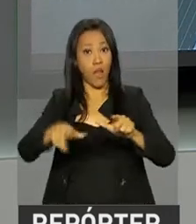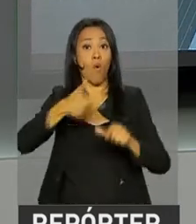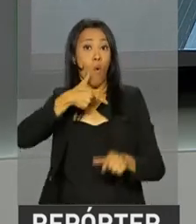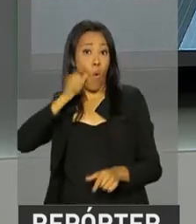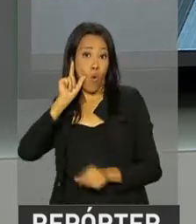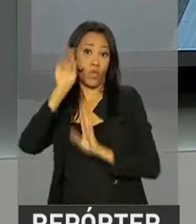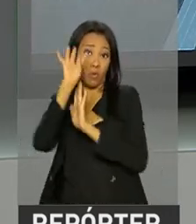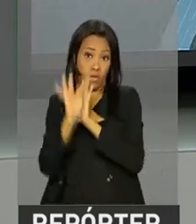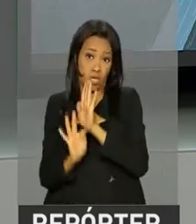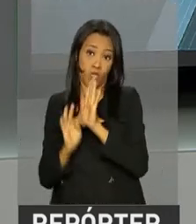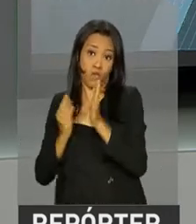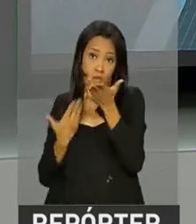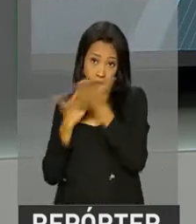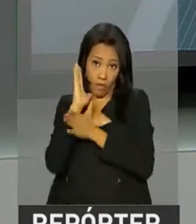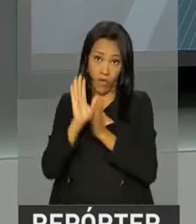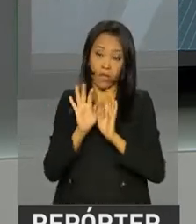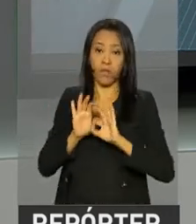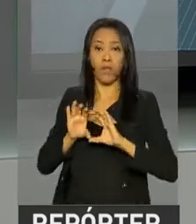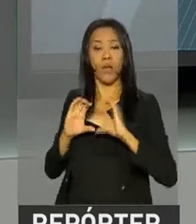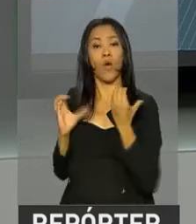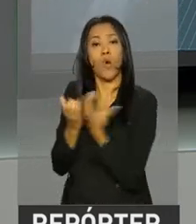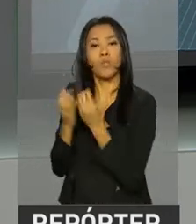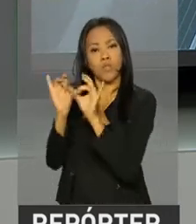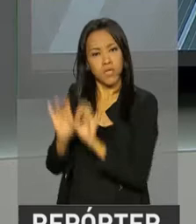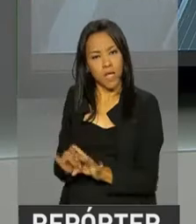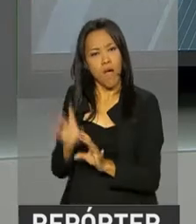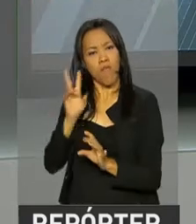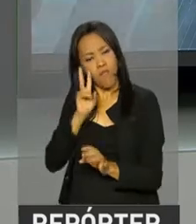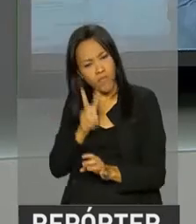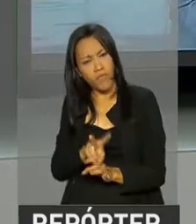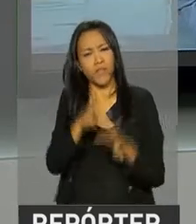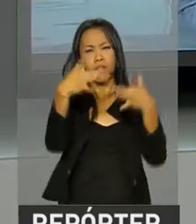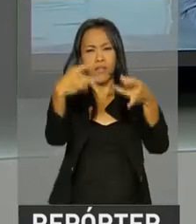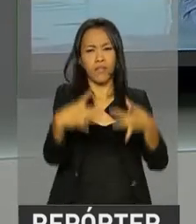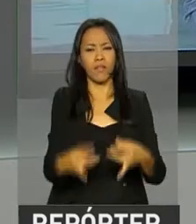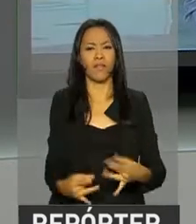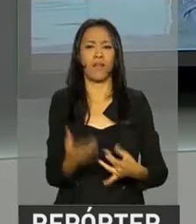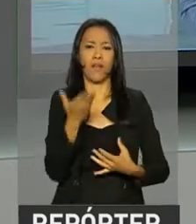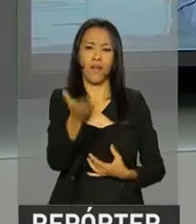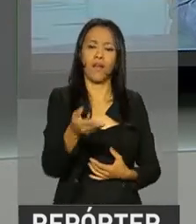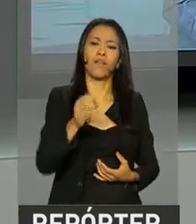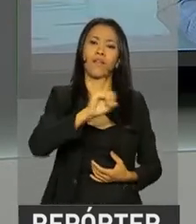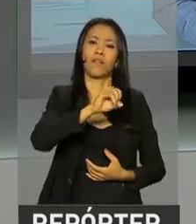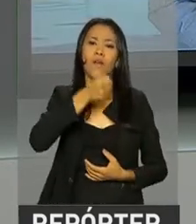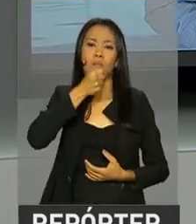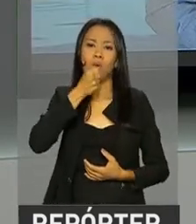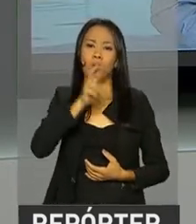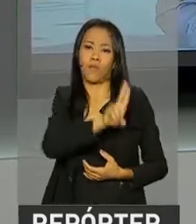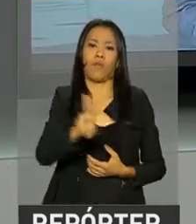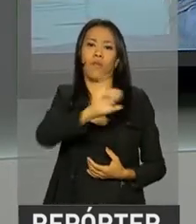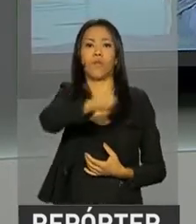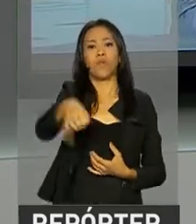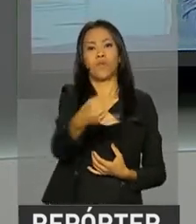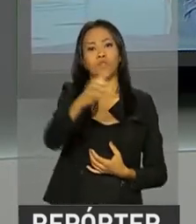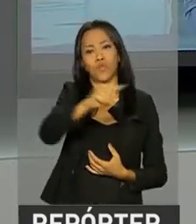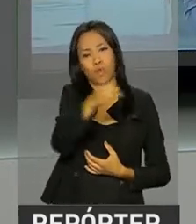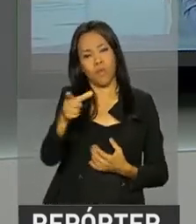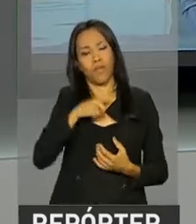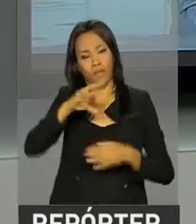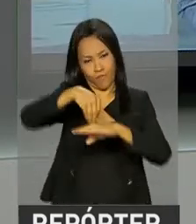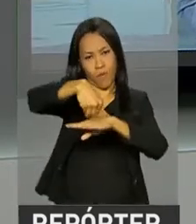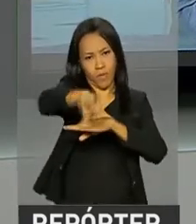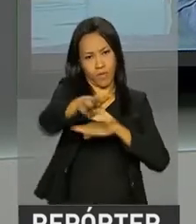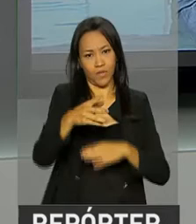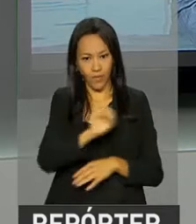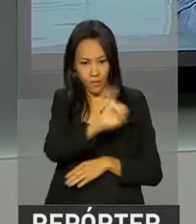na comissão especial que analisou o tema vamos então saber os detalhes ao vivo com o joão pedro neto que tem as informações pra gente o